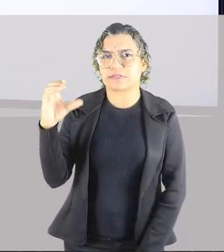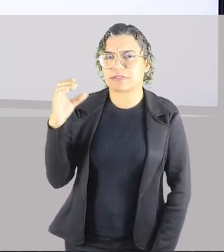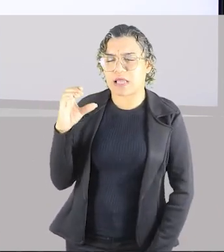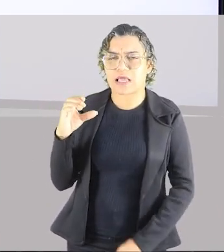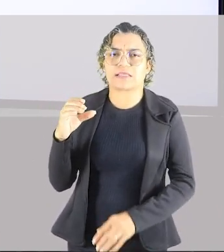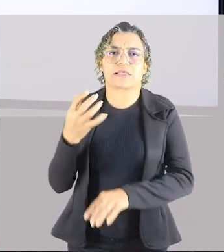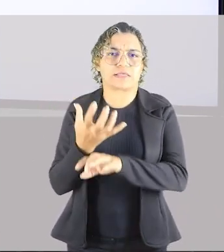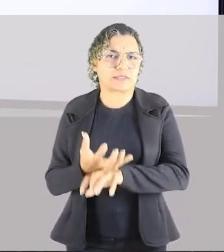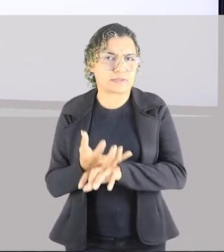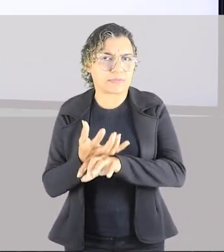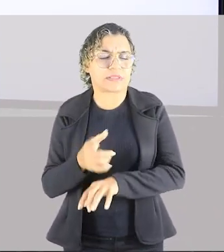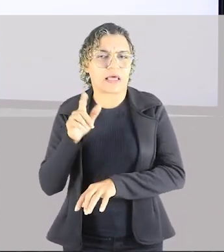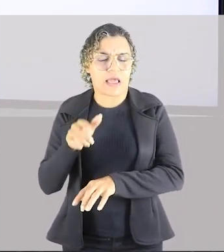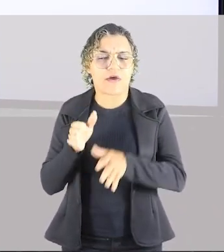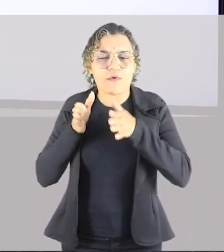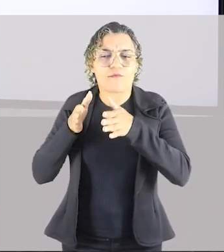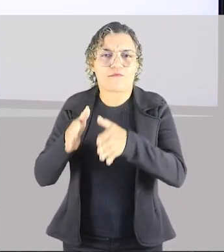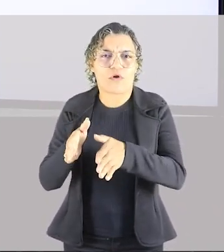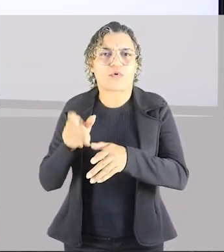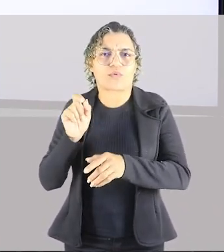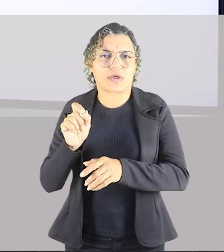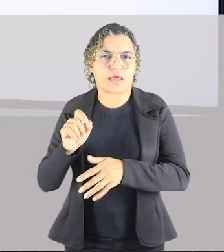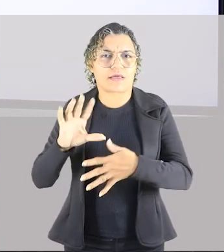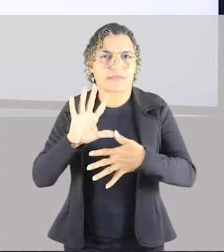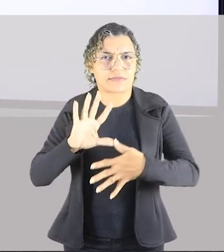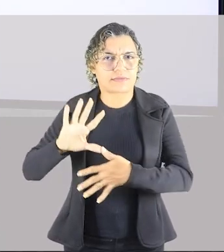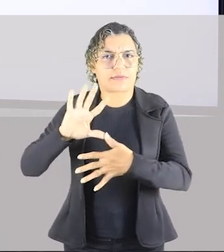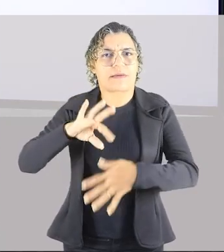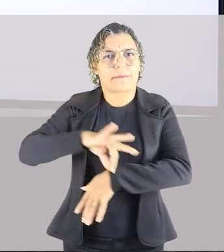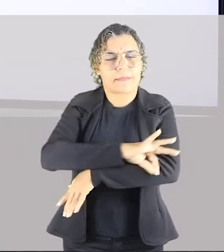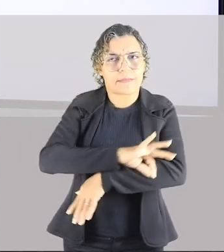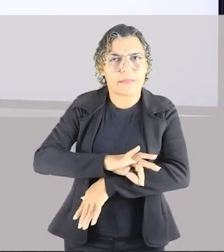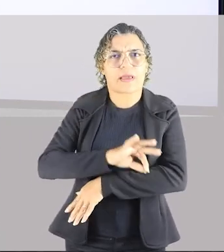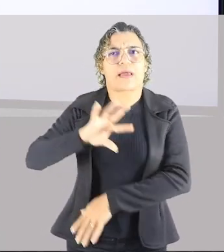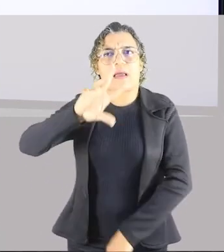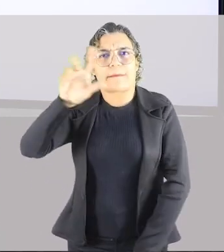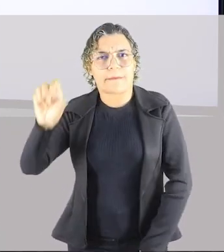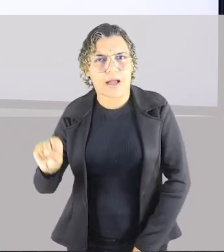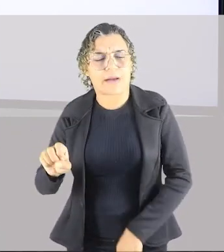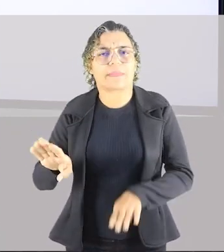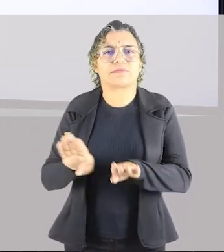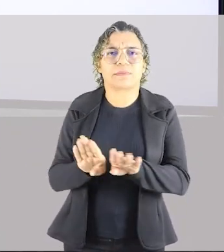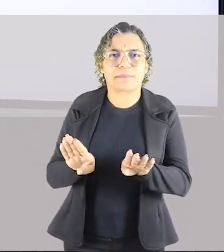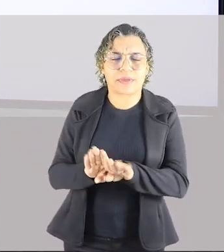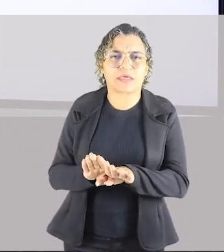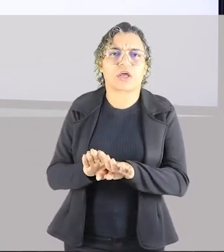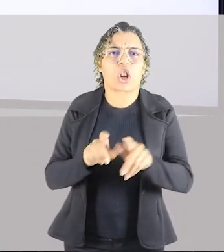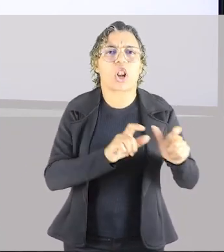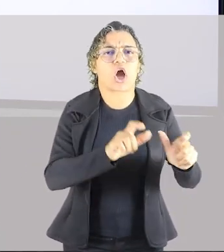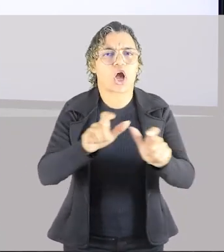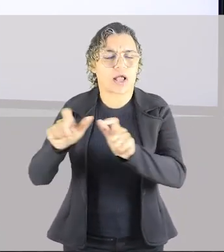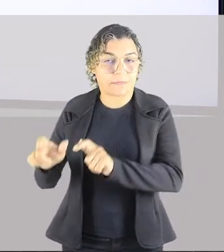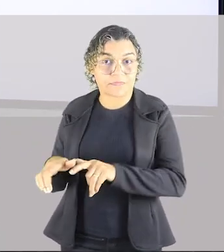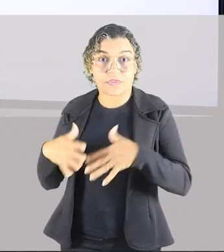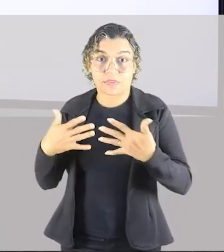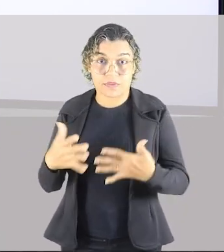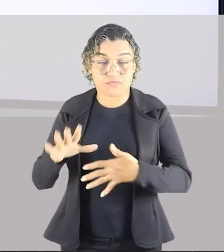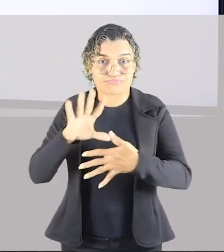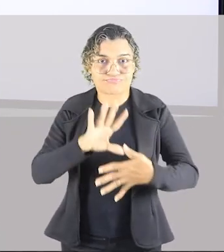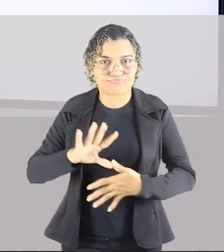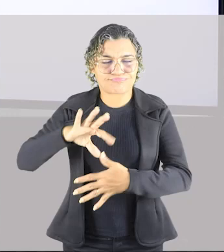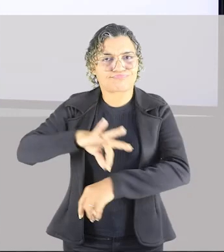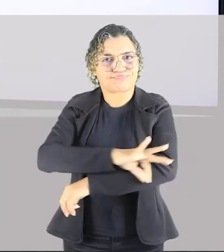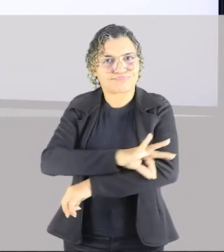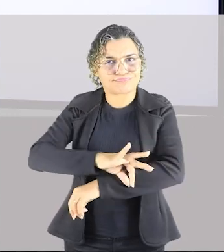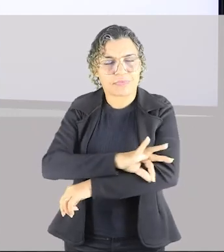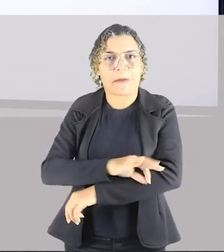esta disciplina ao campo da cartografia, ao campo de mapas, ao campo de cartas, né? Localização. A cartografia ela é entendida,